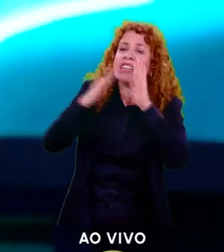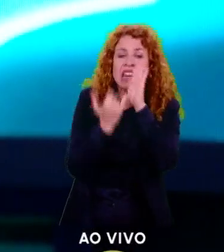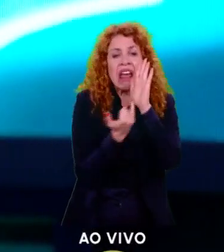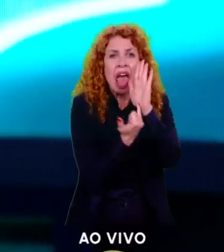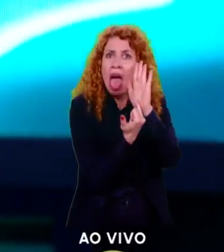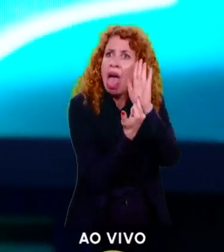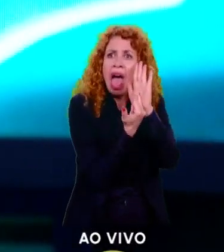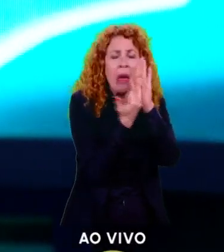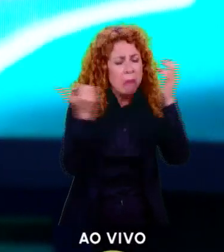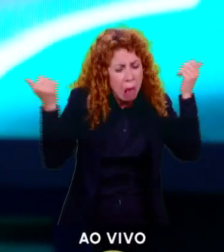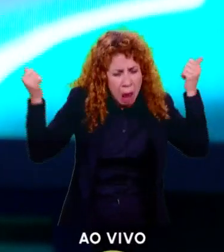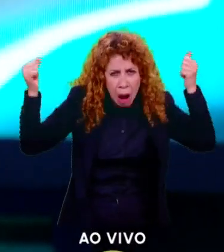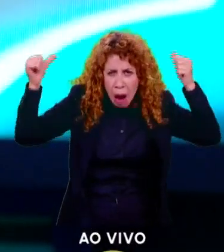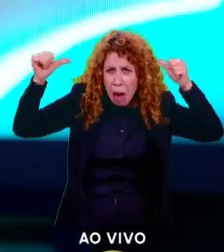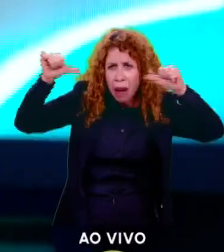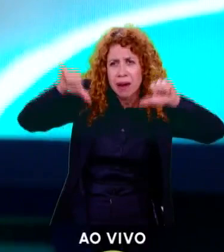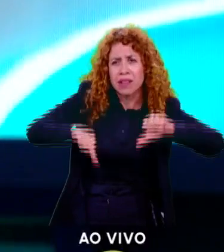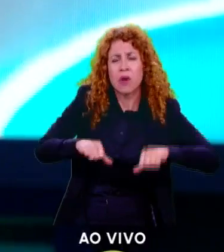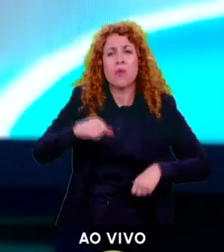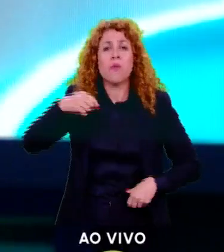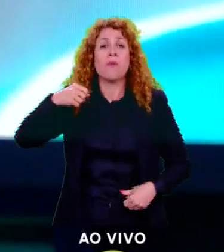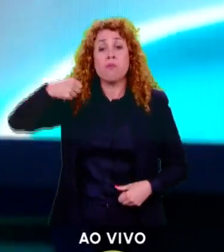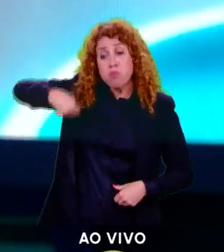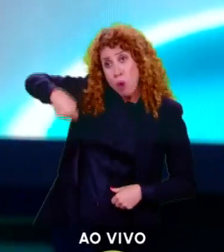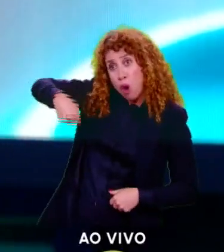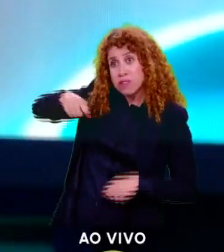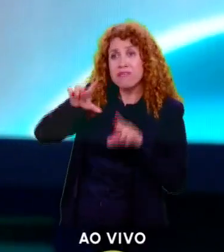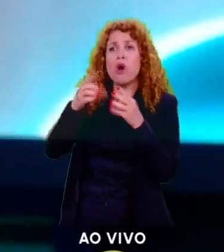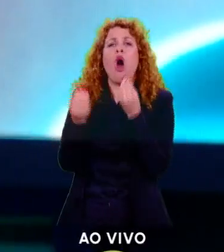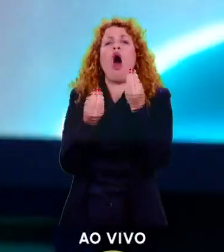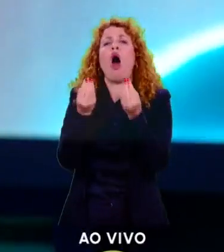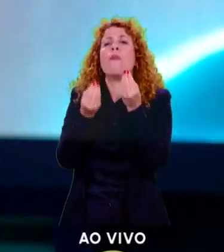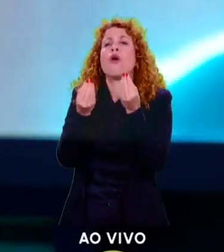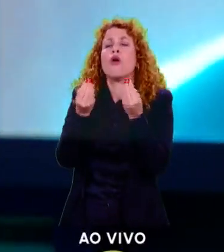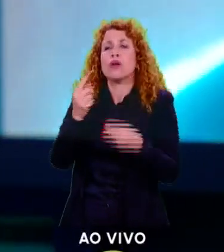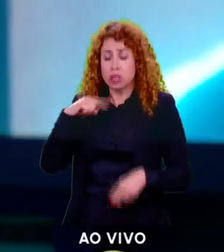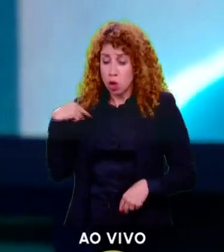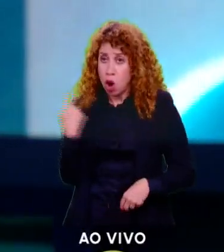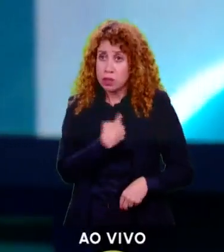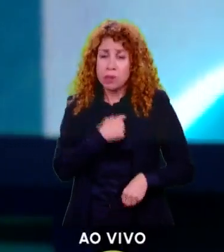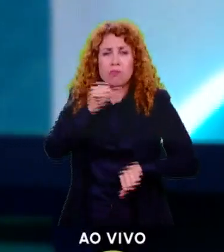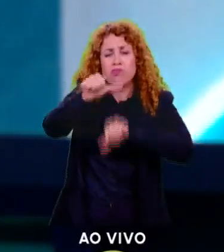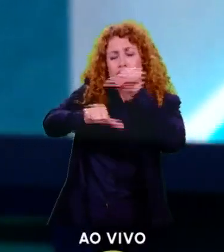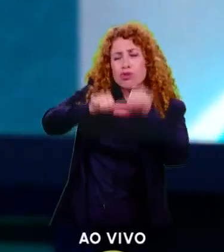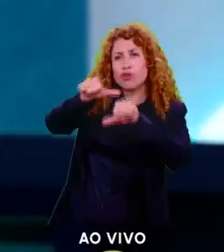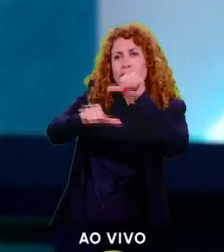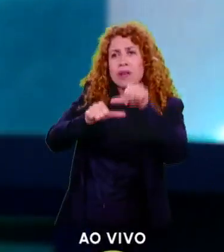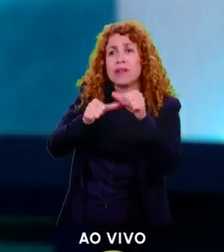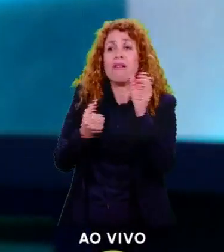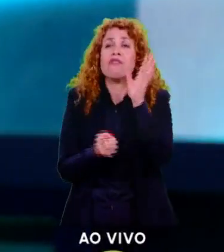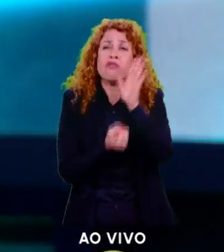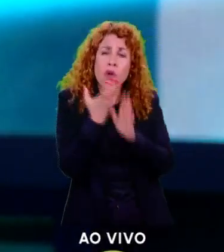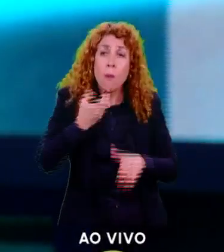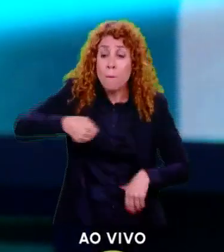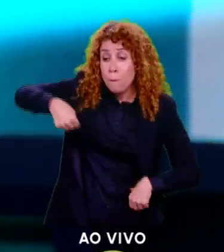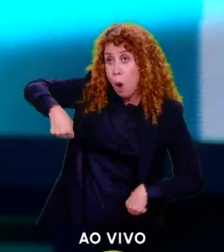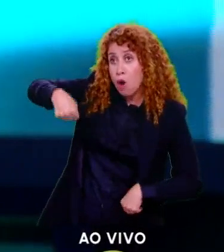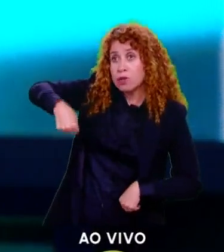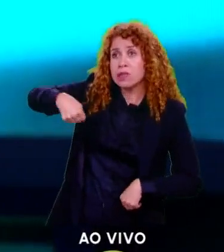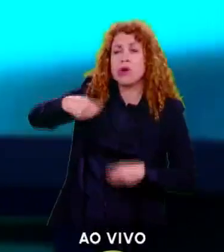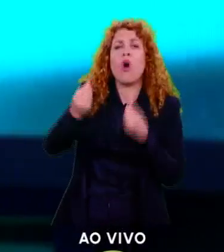Bolsa Família e acabou então criando o auxílio Brasil para criar você no Brasil nós tivemos que